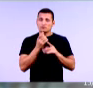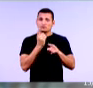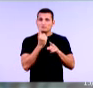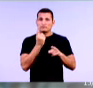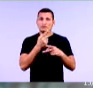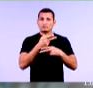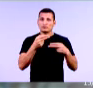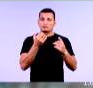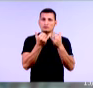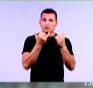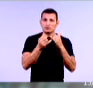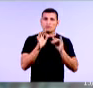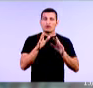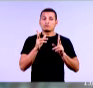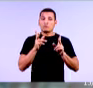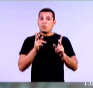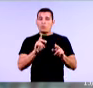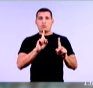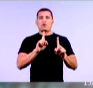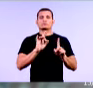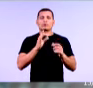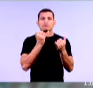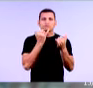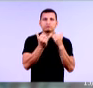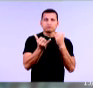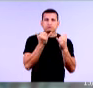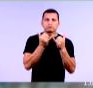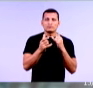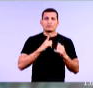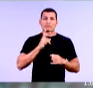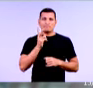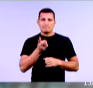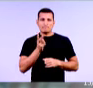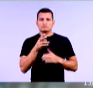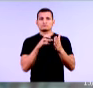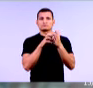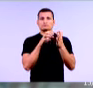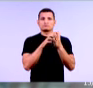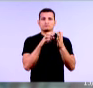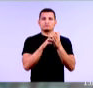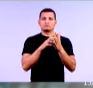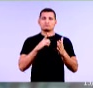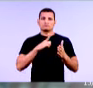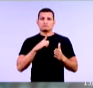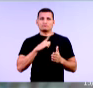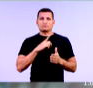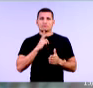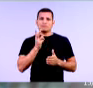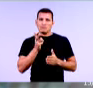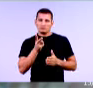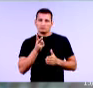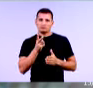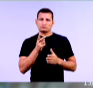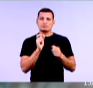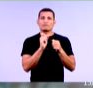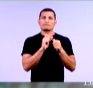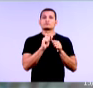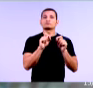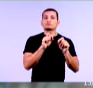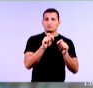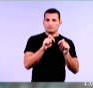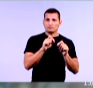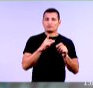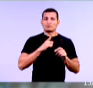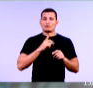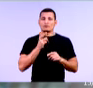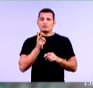né? Não são exatamente iguais. São semelhantes, quer dizer, que têm as mesmas características, que têm os mesmos comportamentos, quer dizer, têm as mesmas funções